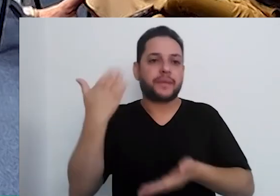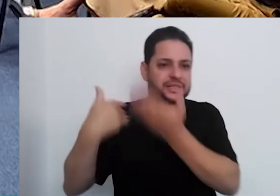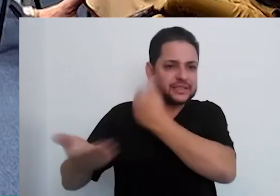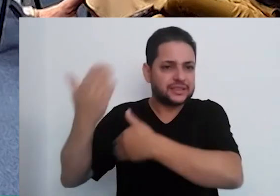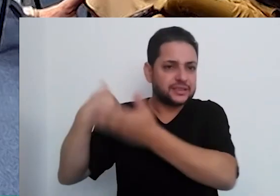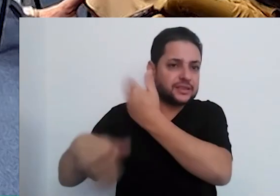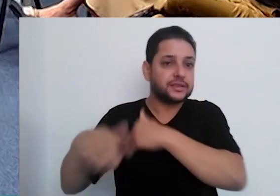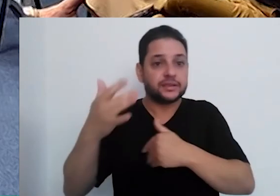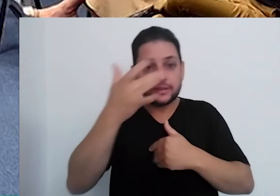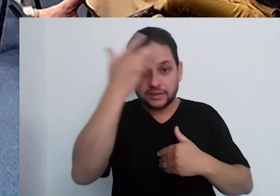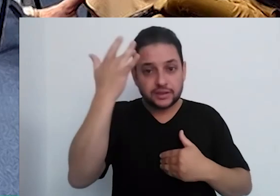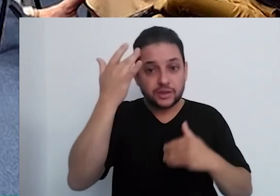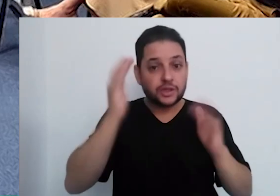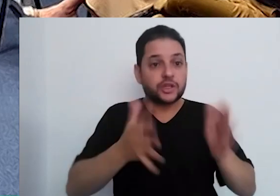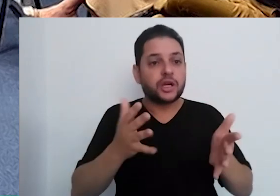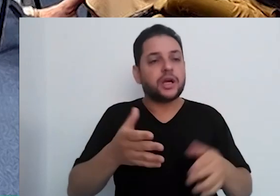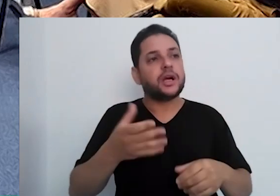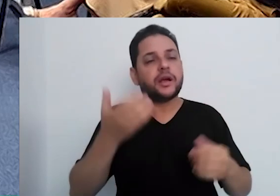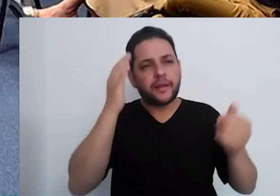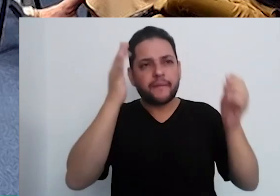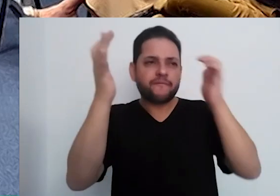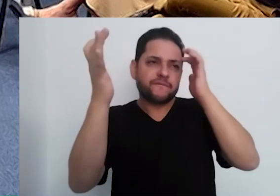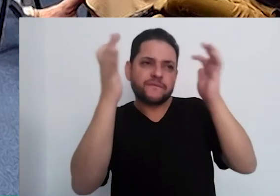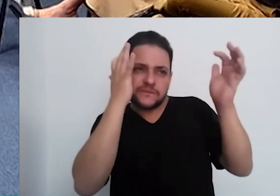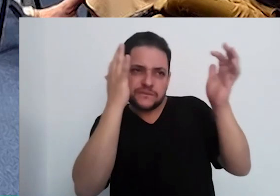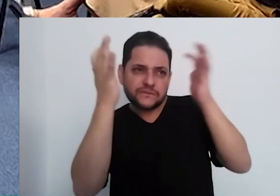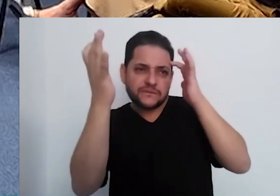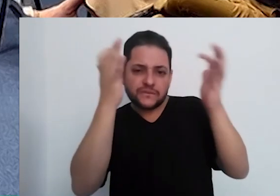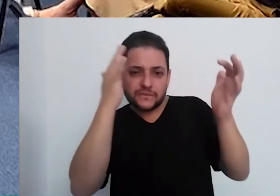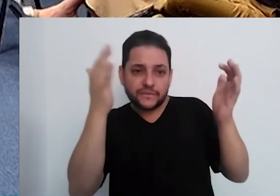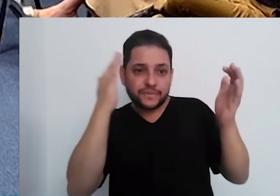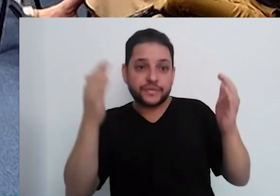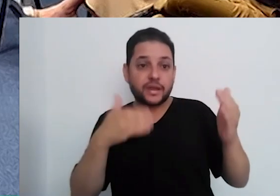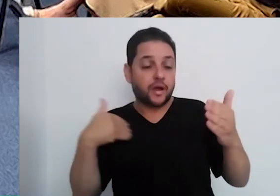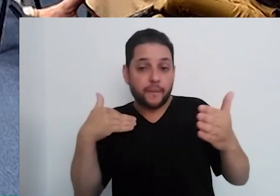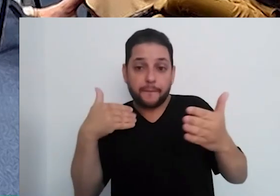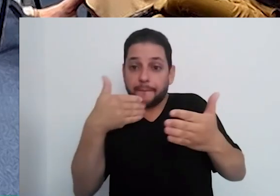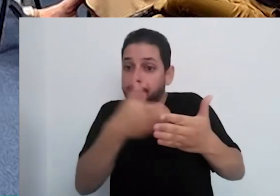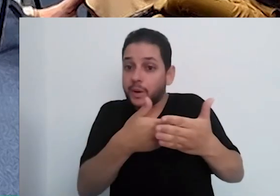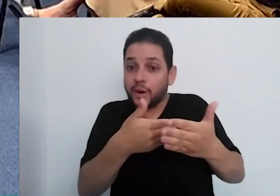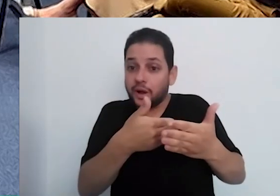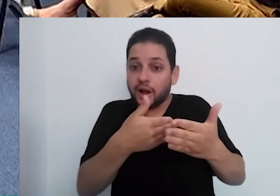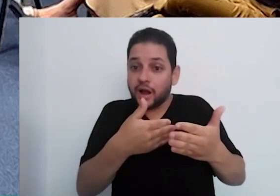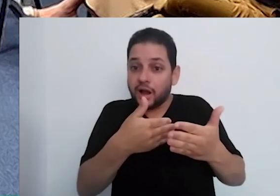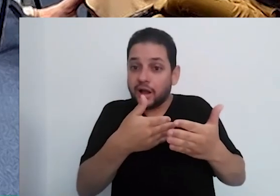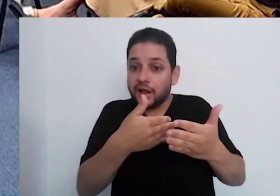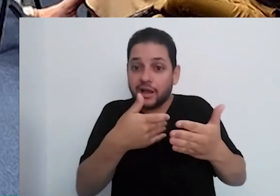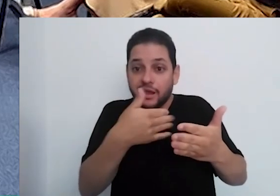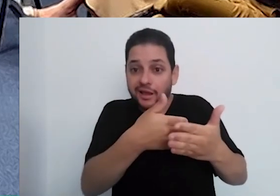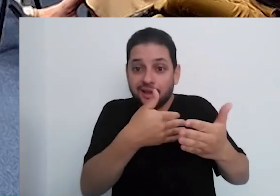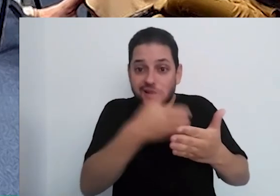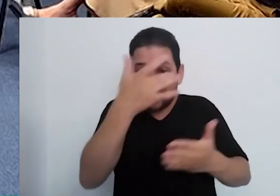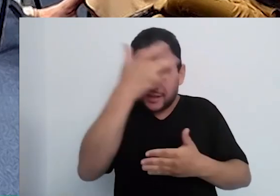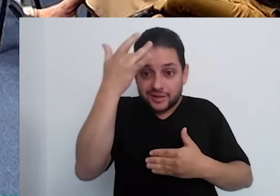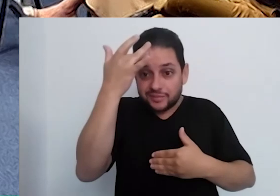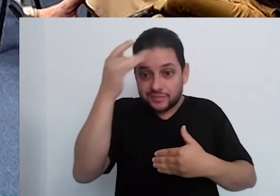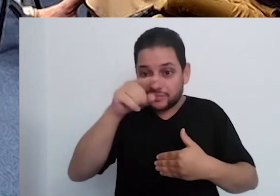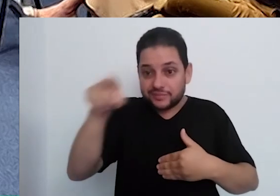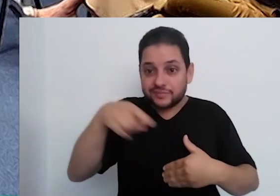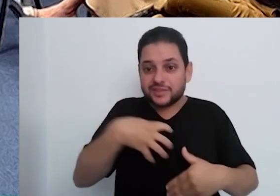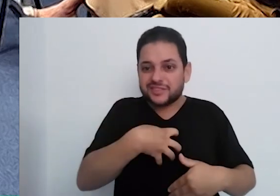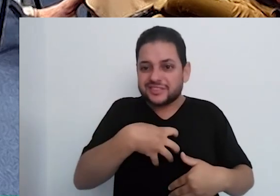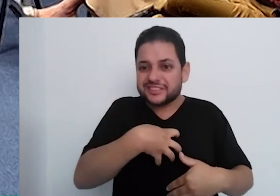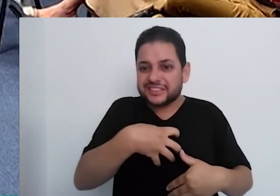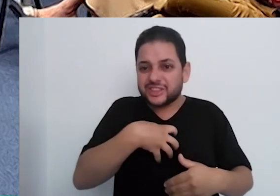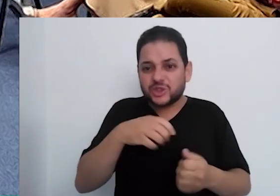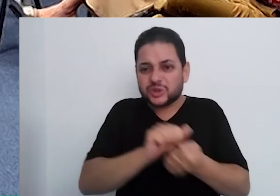tiveram tempo de refletir se você tá Tá tratando de um caso muito em vivo as pessoas envolvid vidas ainda não tiveram tempo de refletir